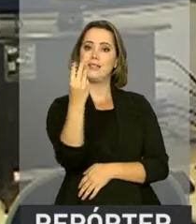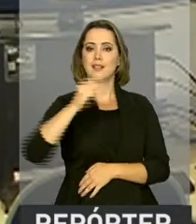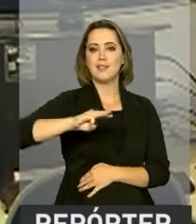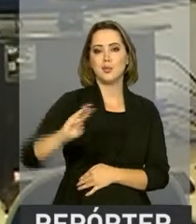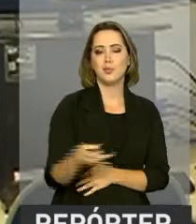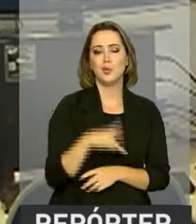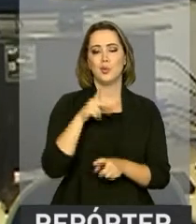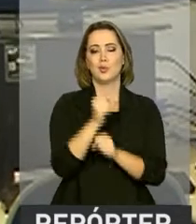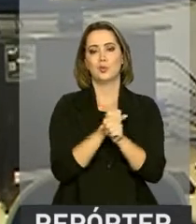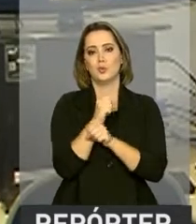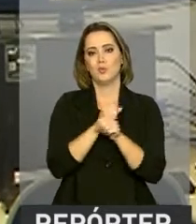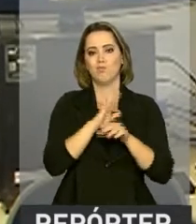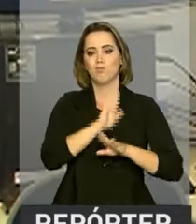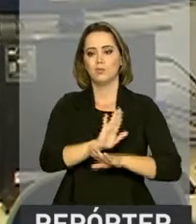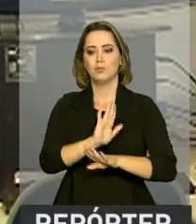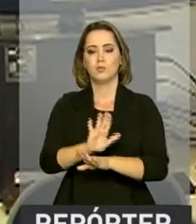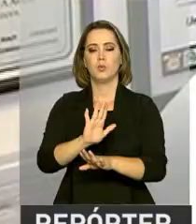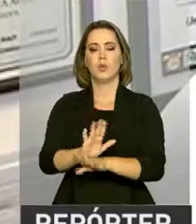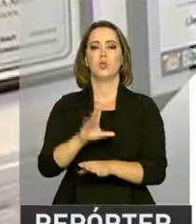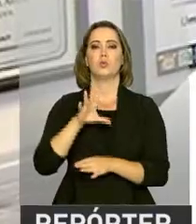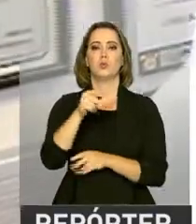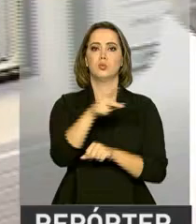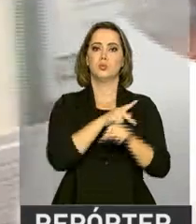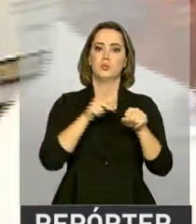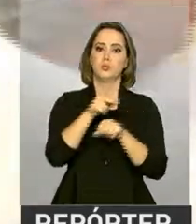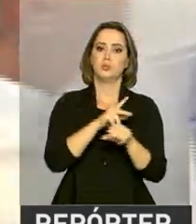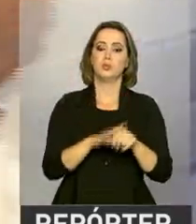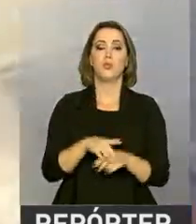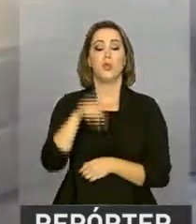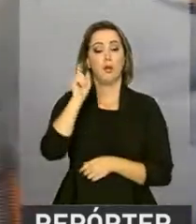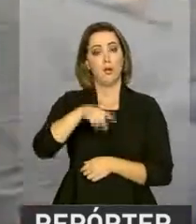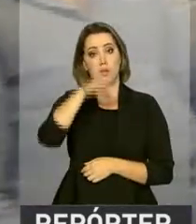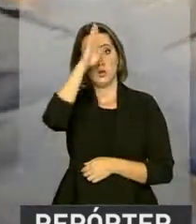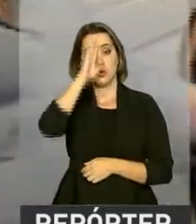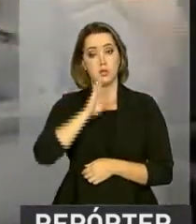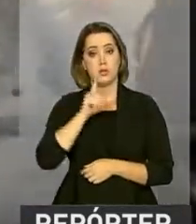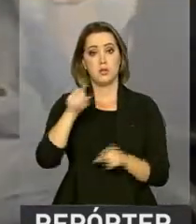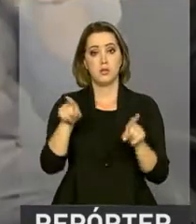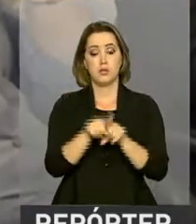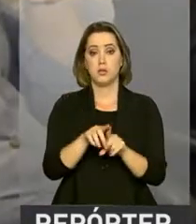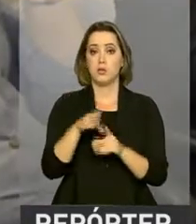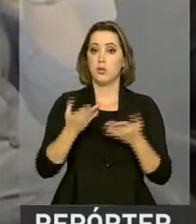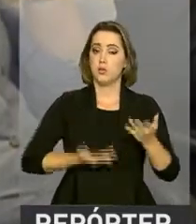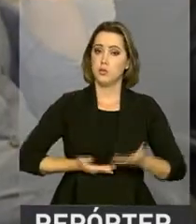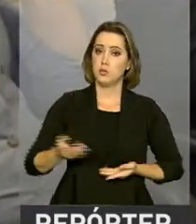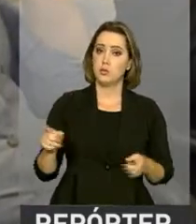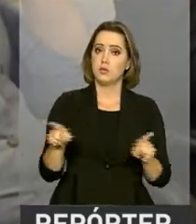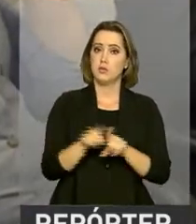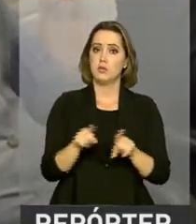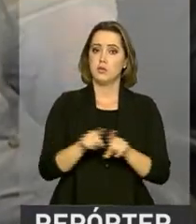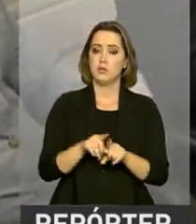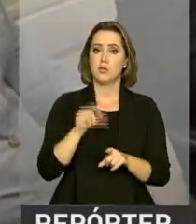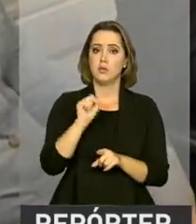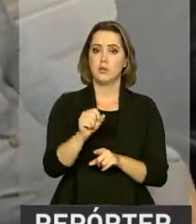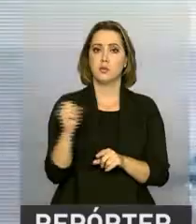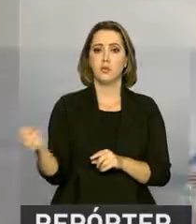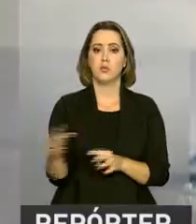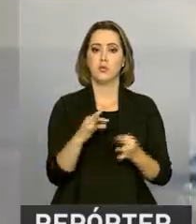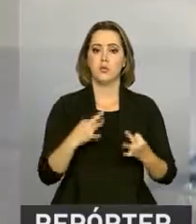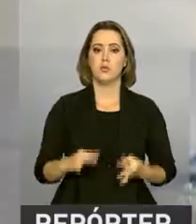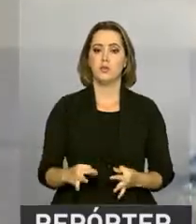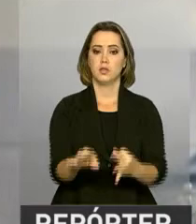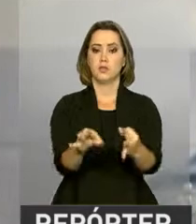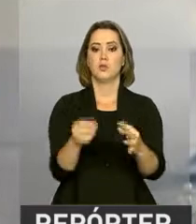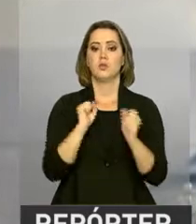ano o número de atendimentos em todo o brasil além da gratuidade das ligações o serviço também vai funcionar com uma tecnologia que